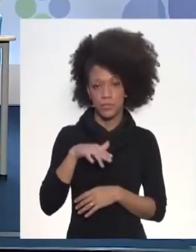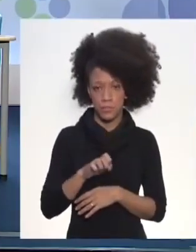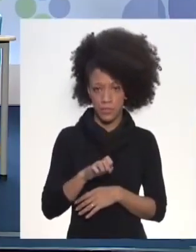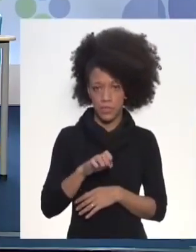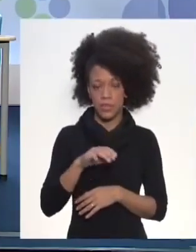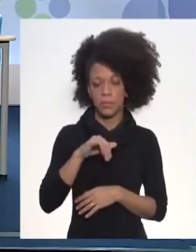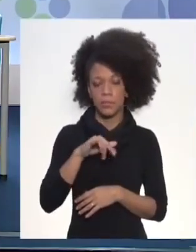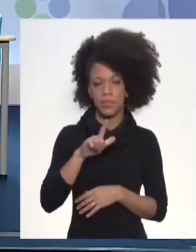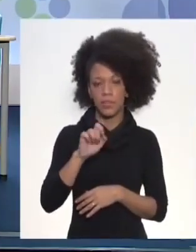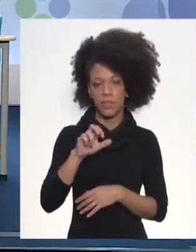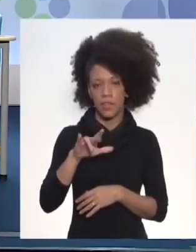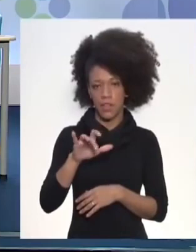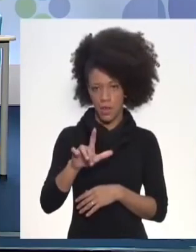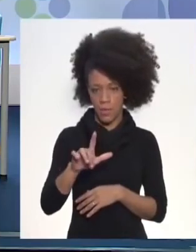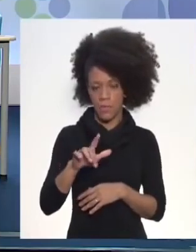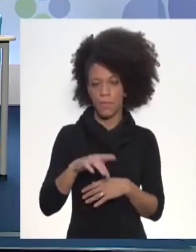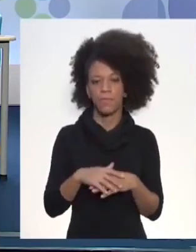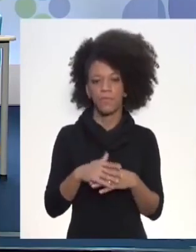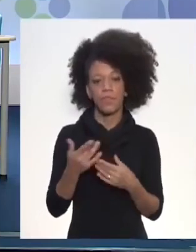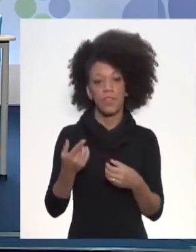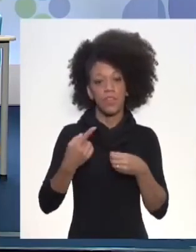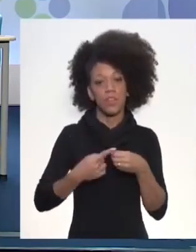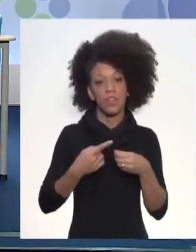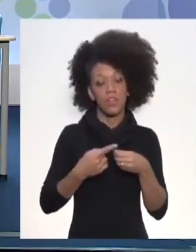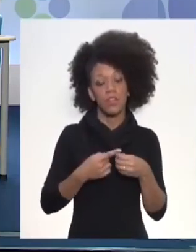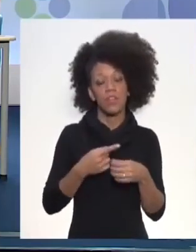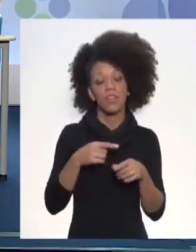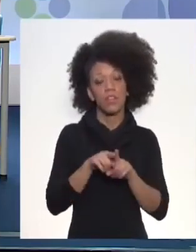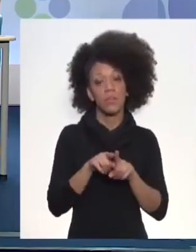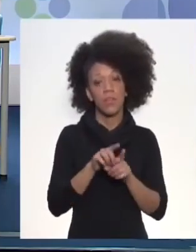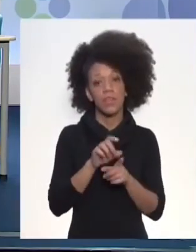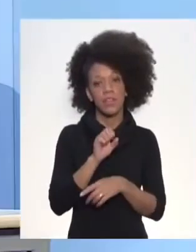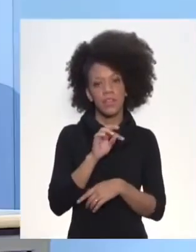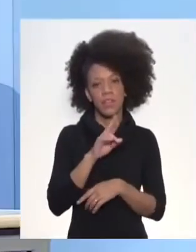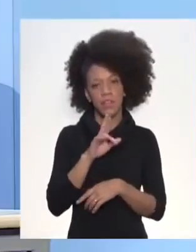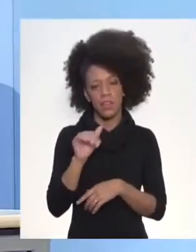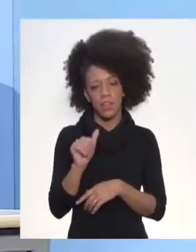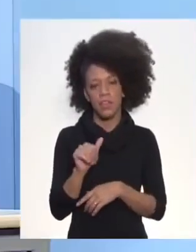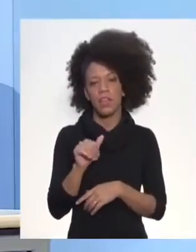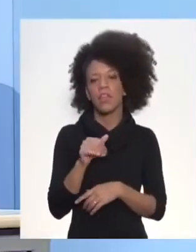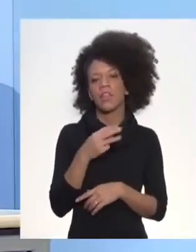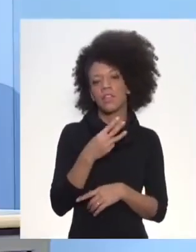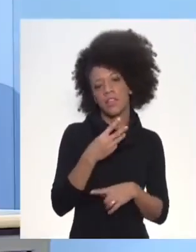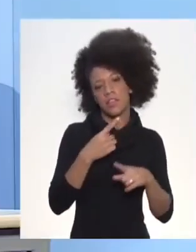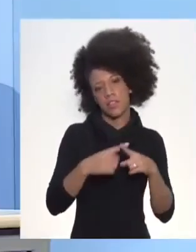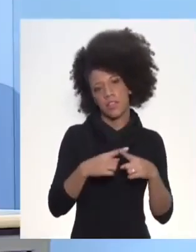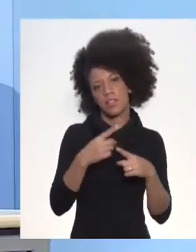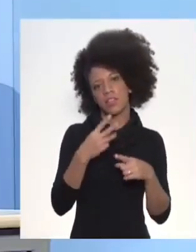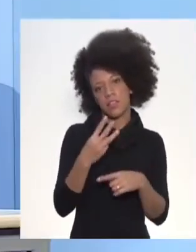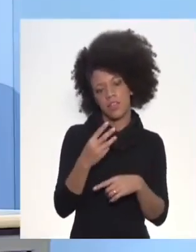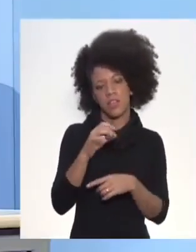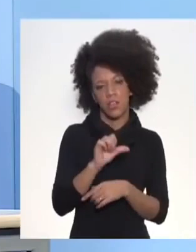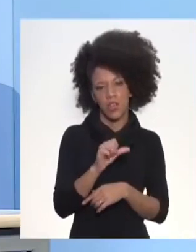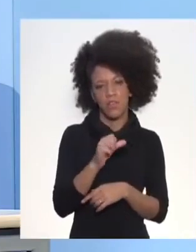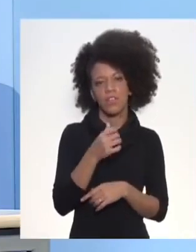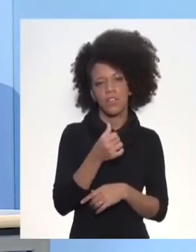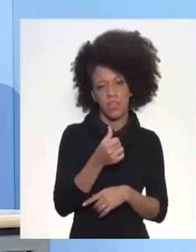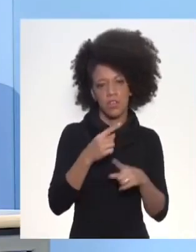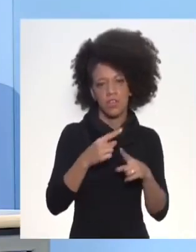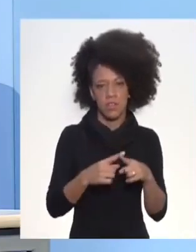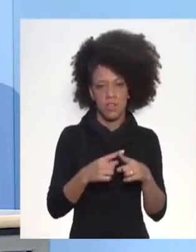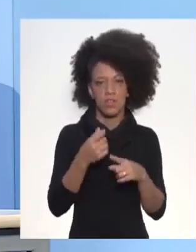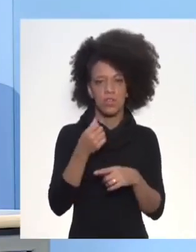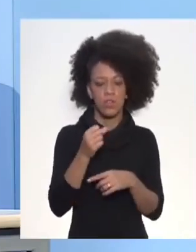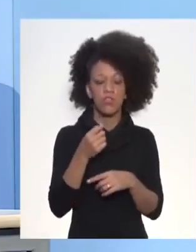Elkmir, interagindo, né? A Esther Radassa diz que 3 vezes 3 é 9, 6 vezes 3 18, 9 vezes 3